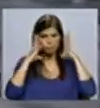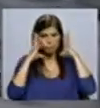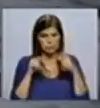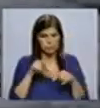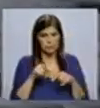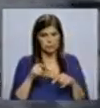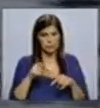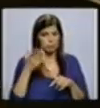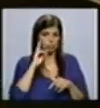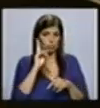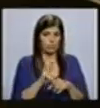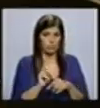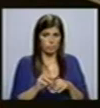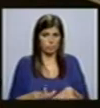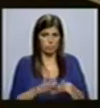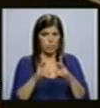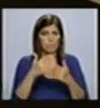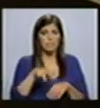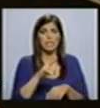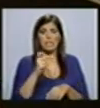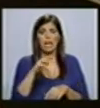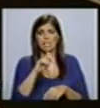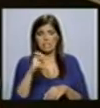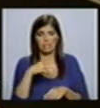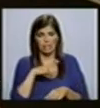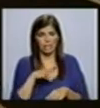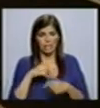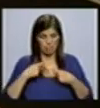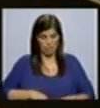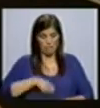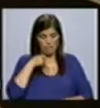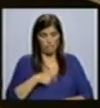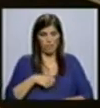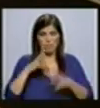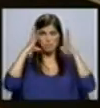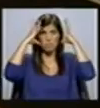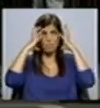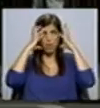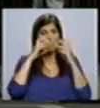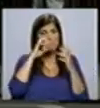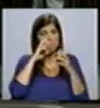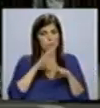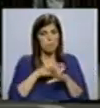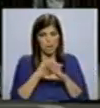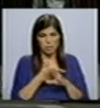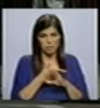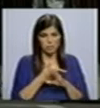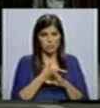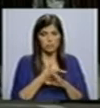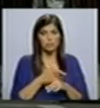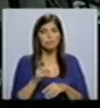evolução naquela imagem que nós vemos, mas a NASA procura também fatos espaciais cada vez mais seguros, cada vez mais resistentes e